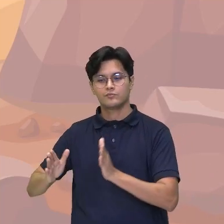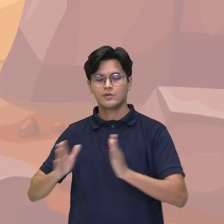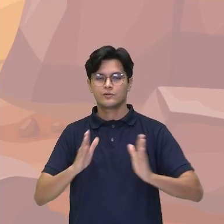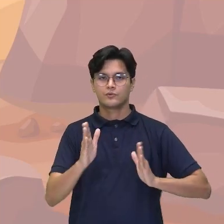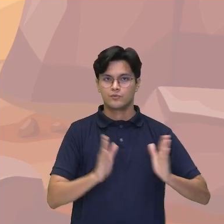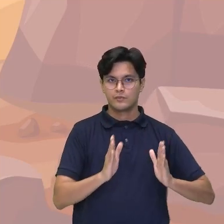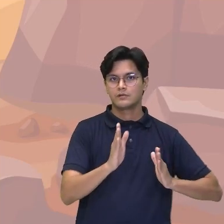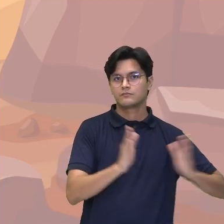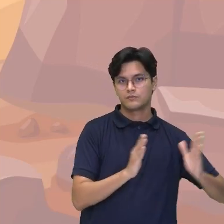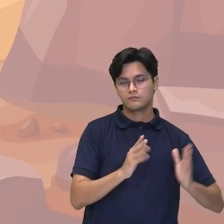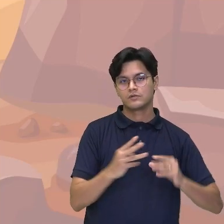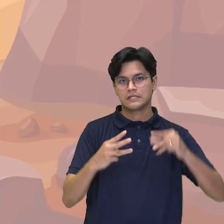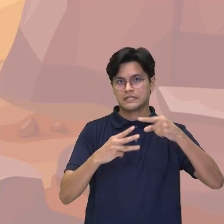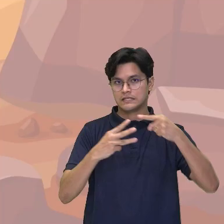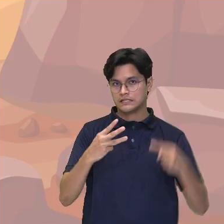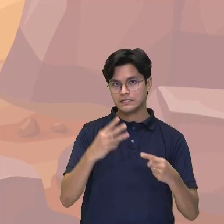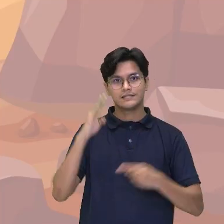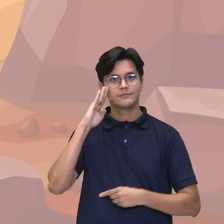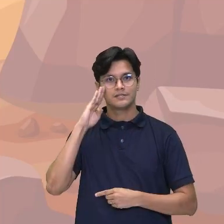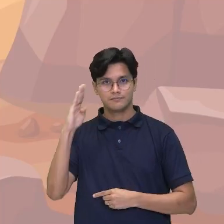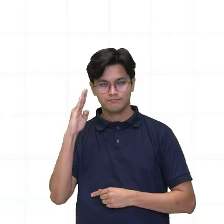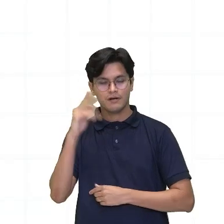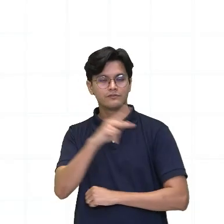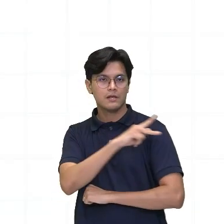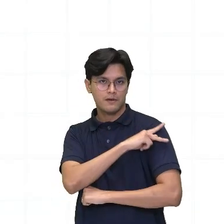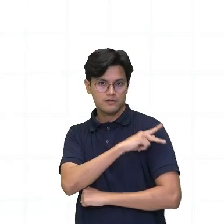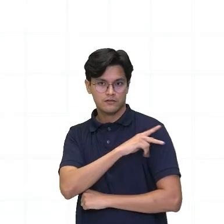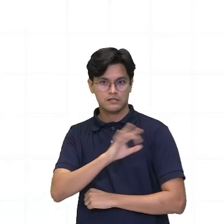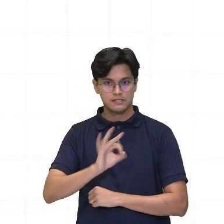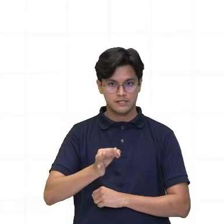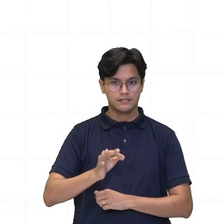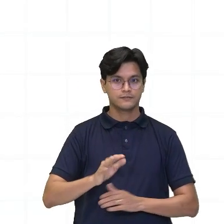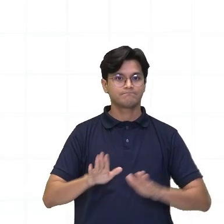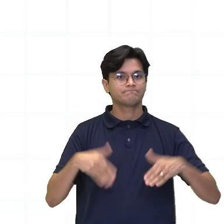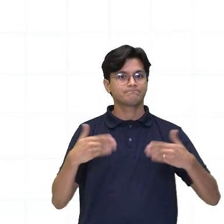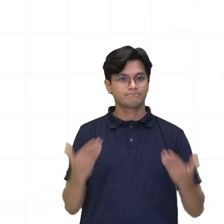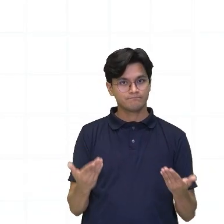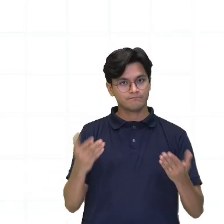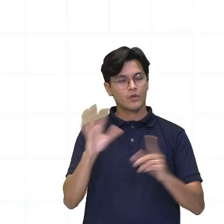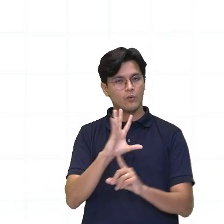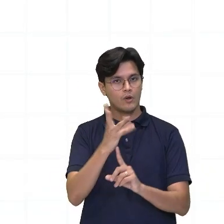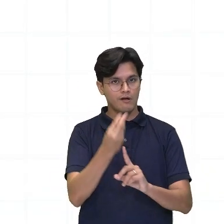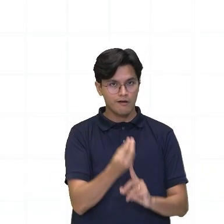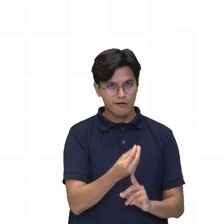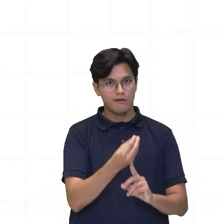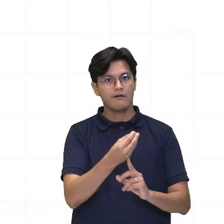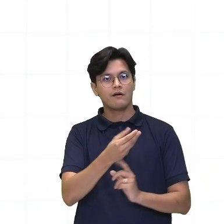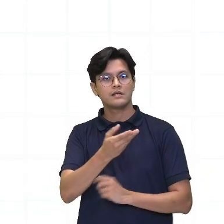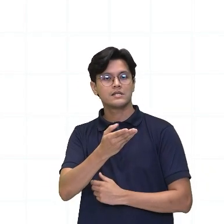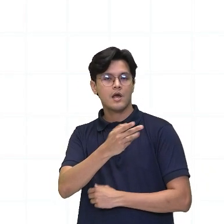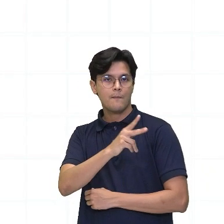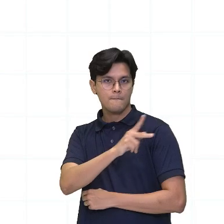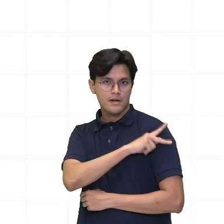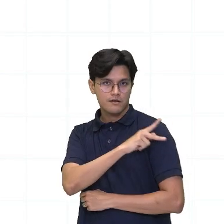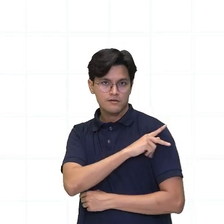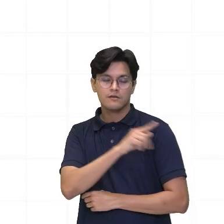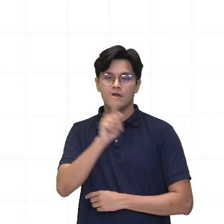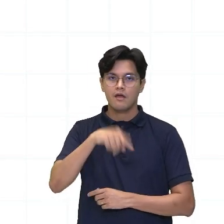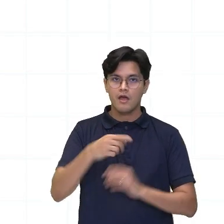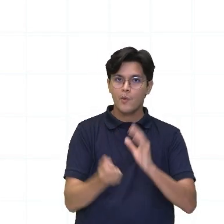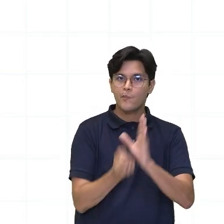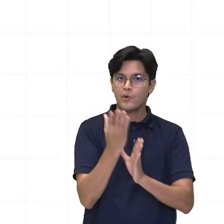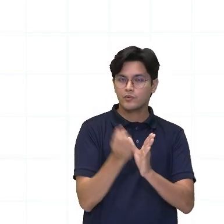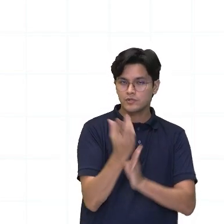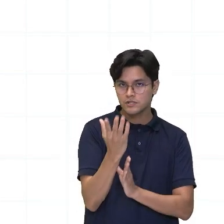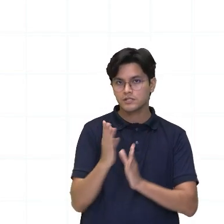da pré-história, certo? Então, vamos ver? Então, a arte na pré-história é aquela produzida durante os períodos